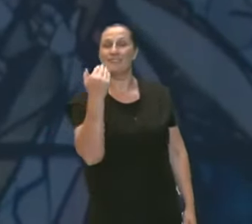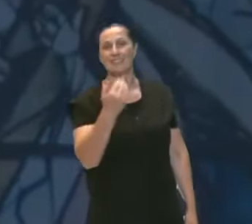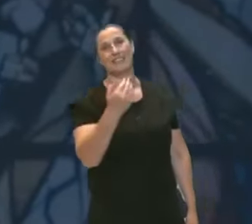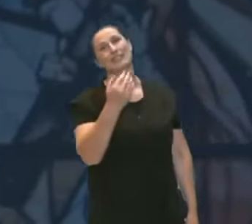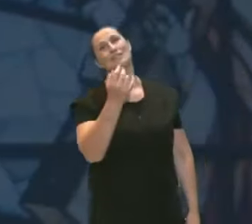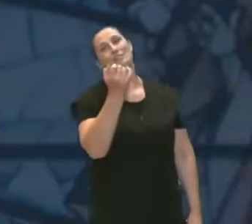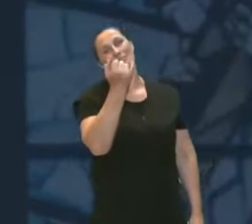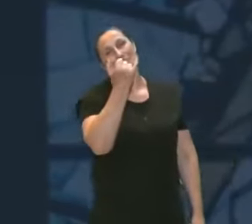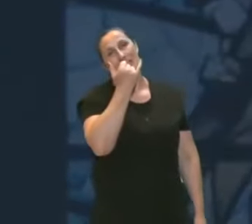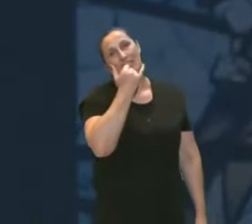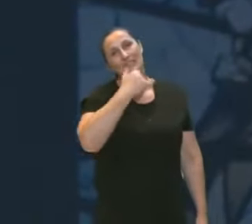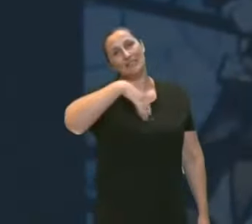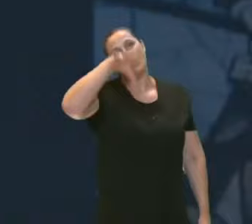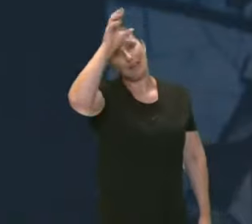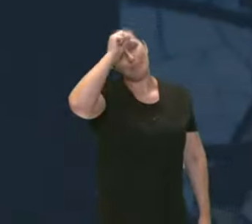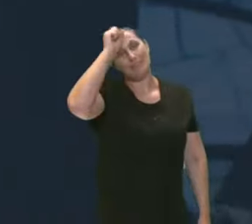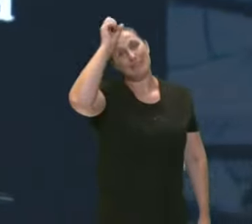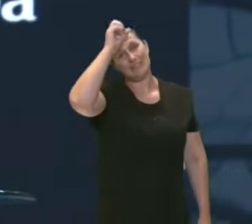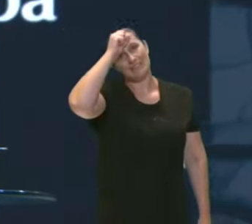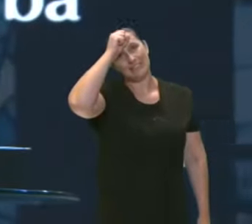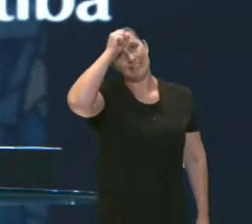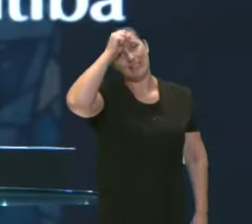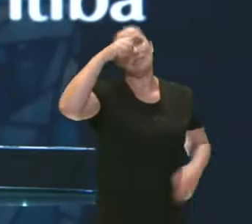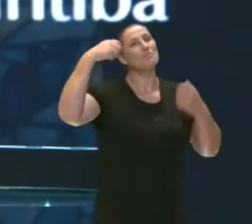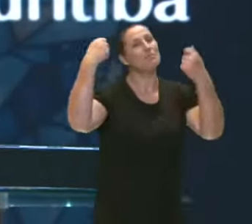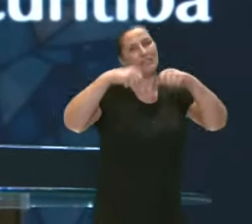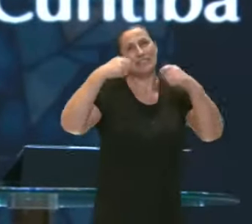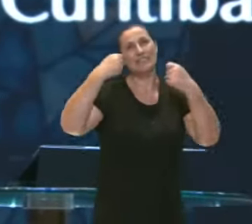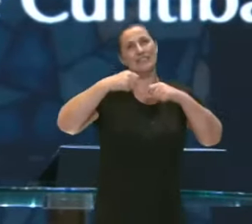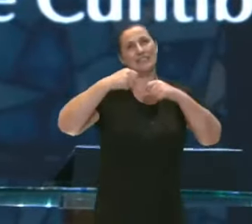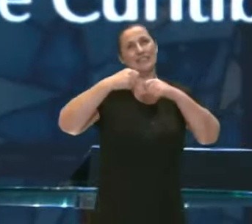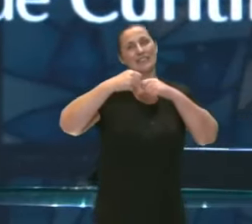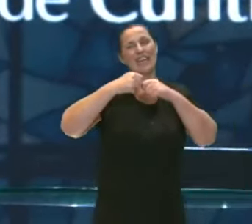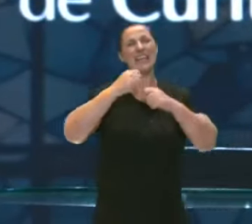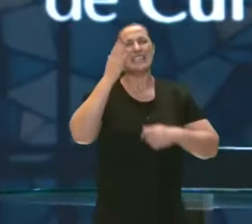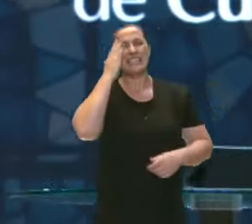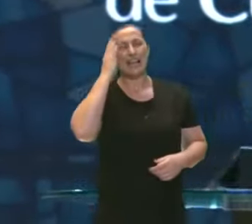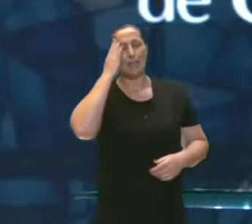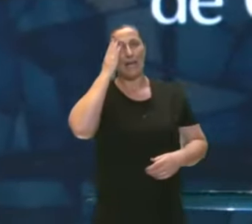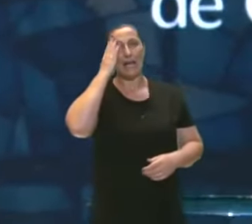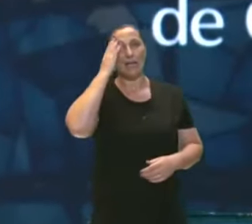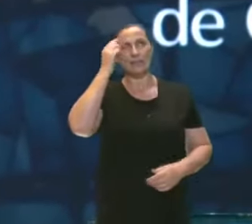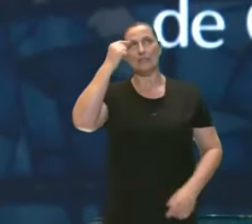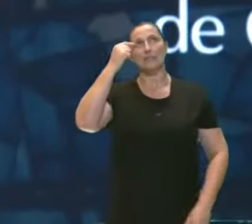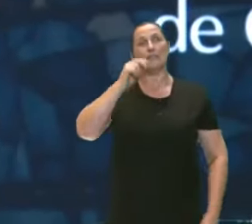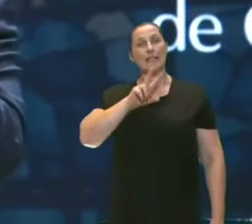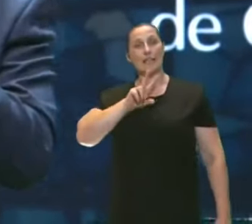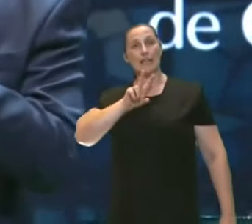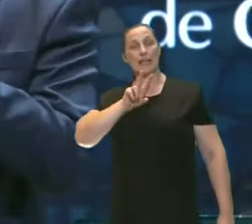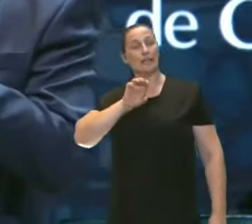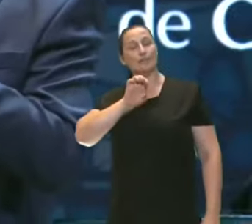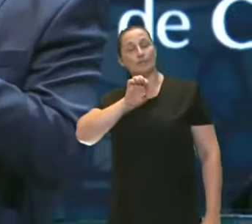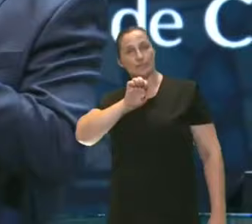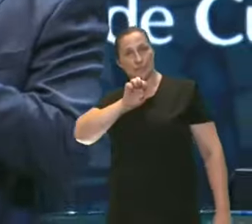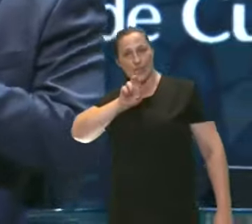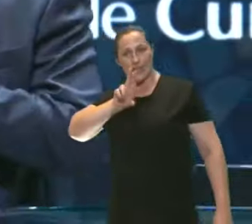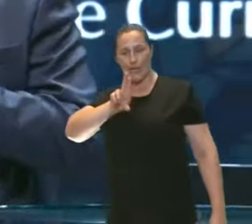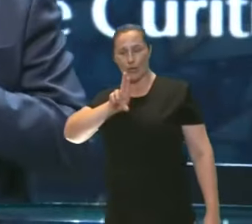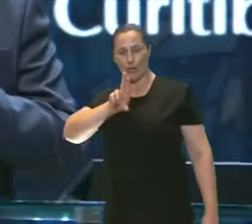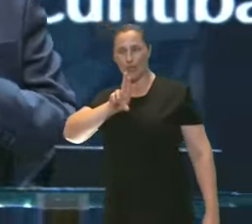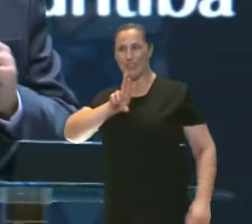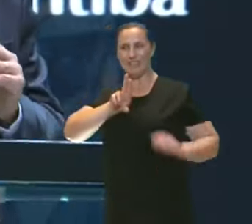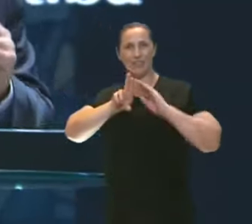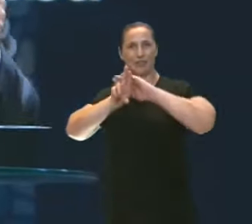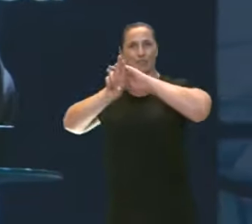é preciso ter uma cosmovisão de Deus, enxergar além de si mesmo, para oferecer o perdão e perdoar